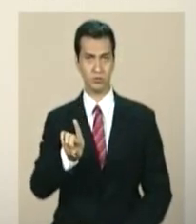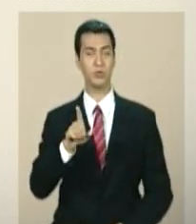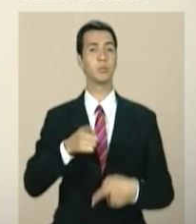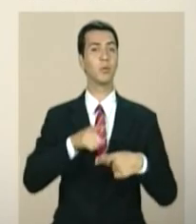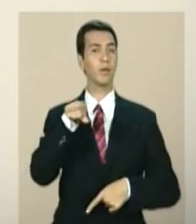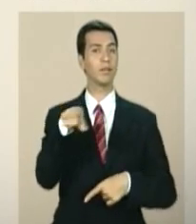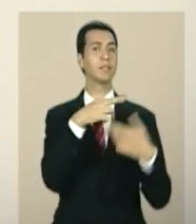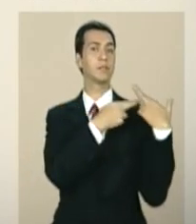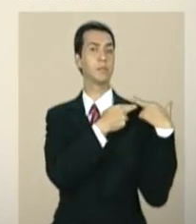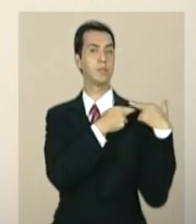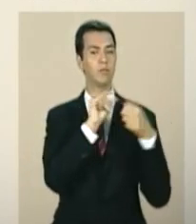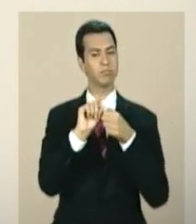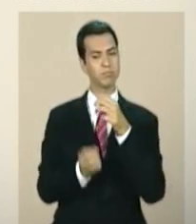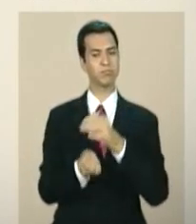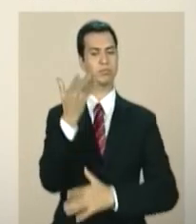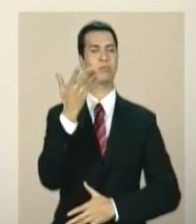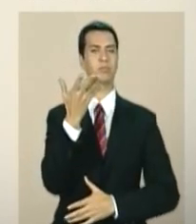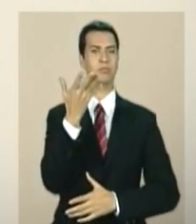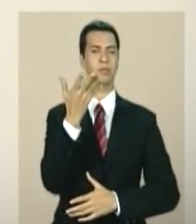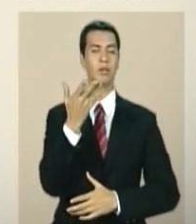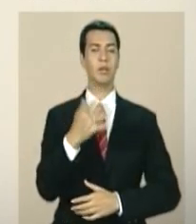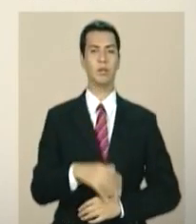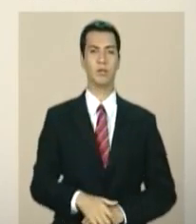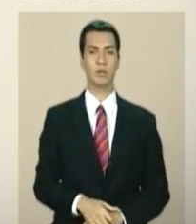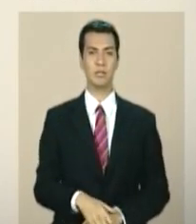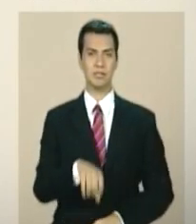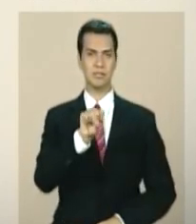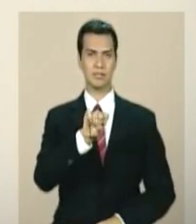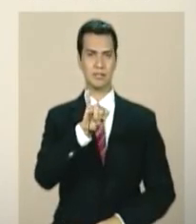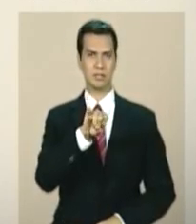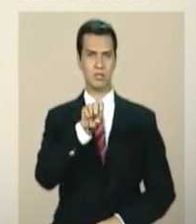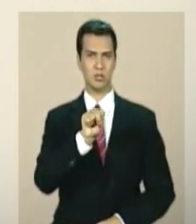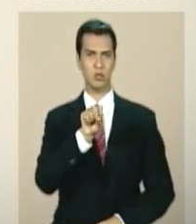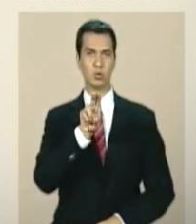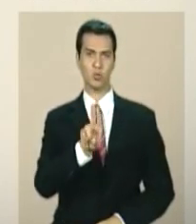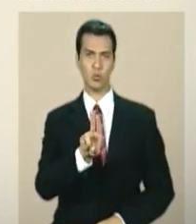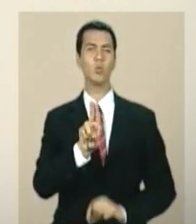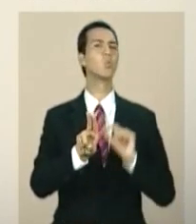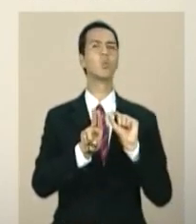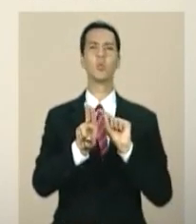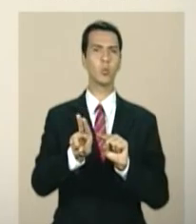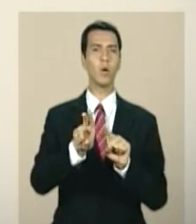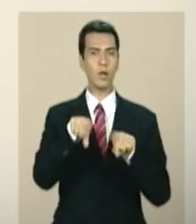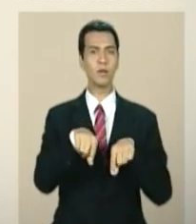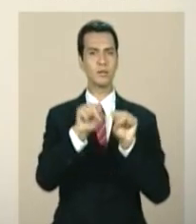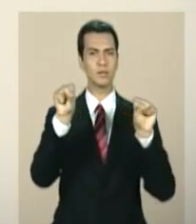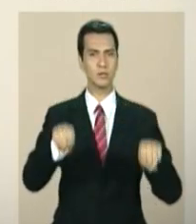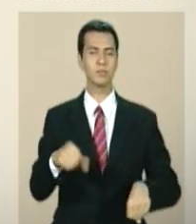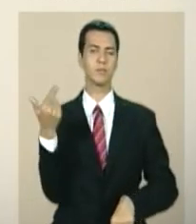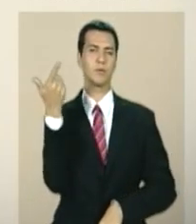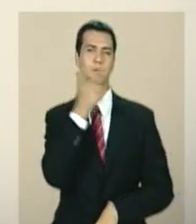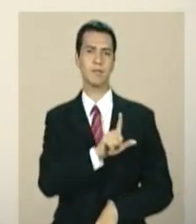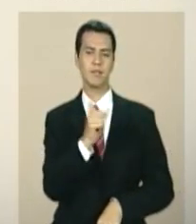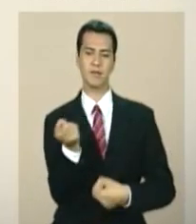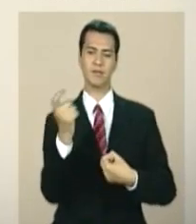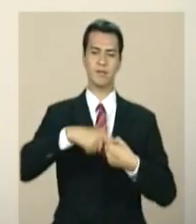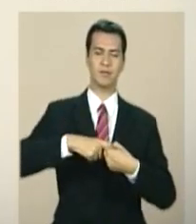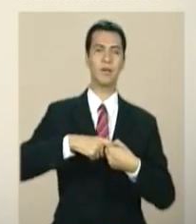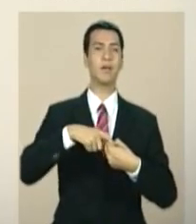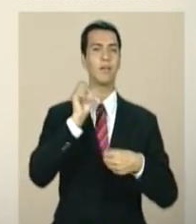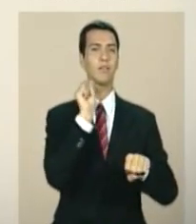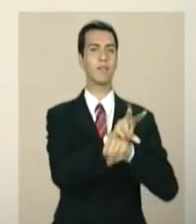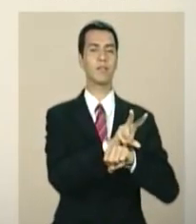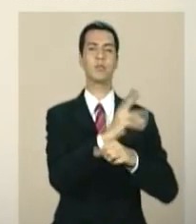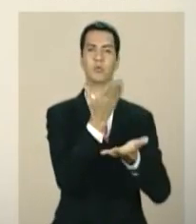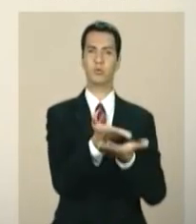grande realização o czu Luciano garante vagas nas universidades públicas e nos institutos federais de educação